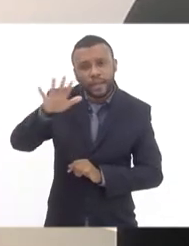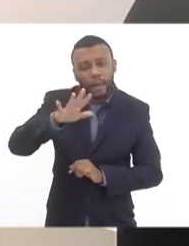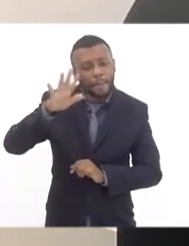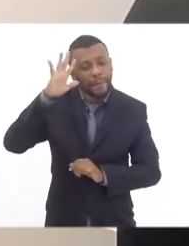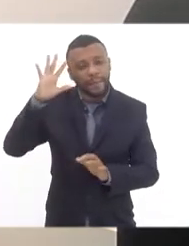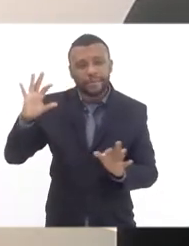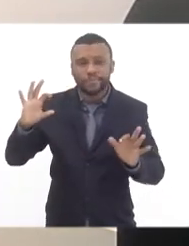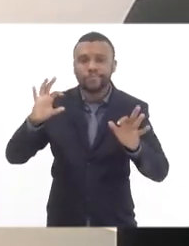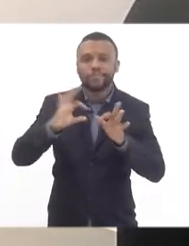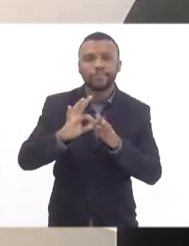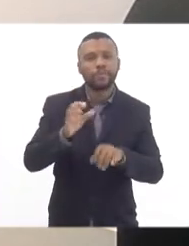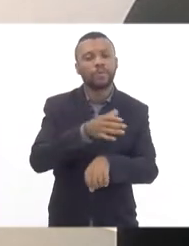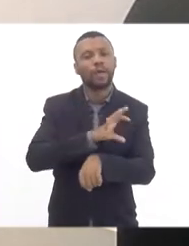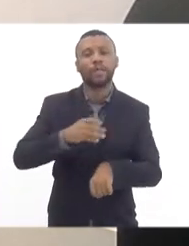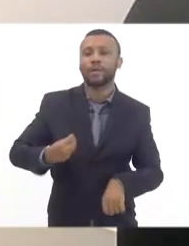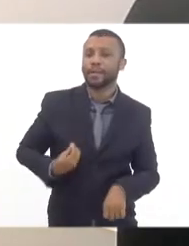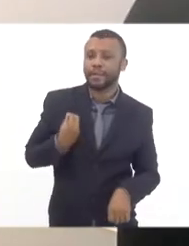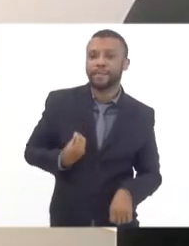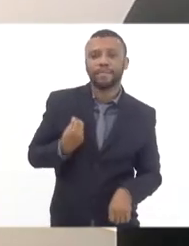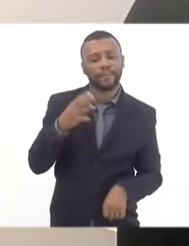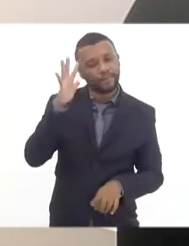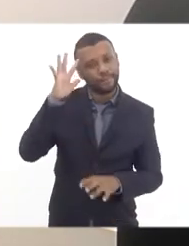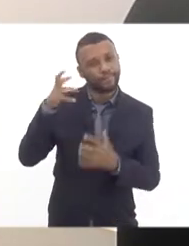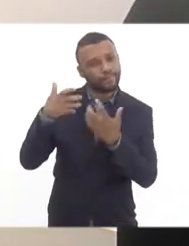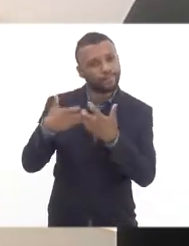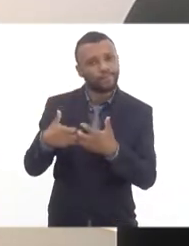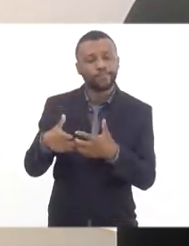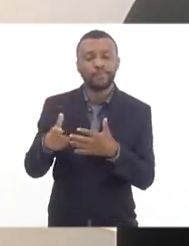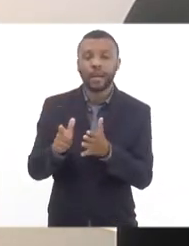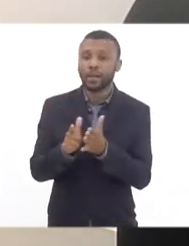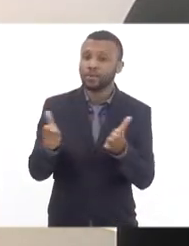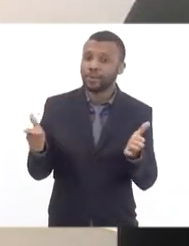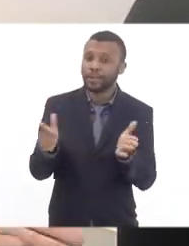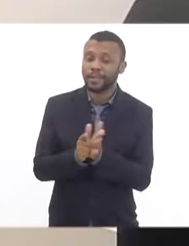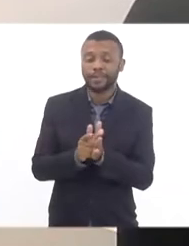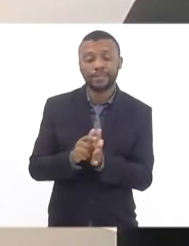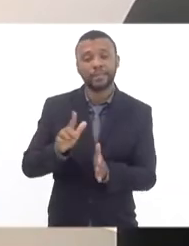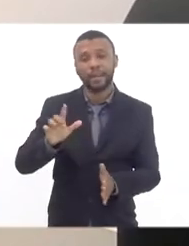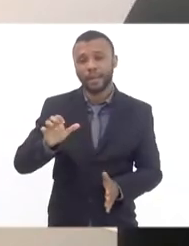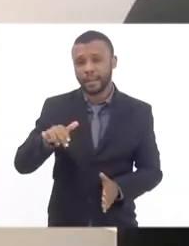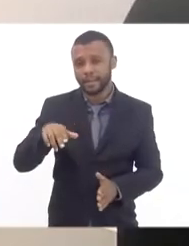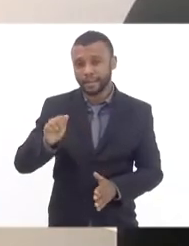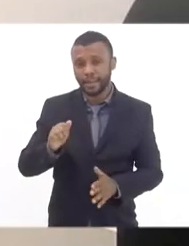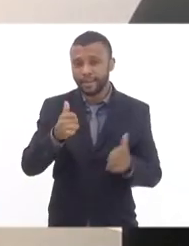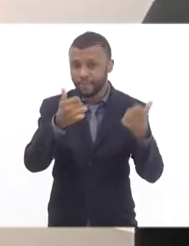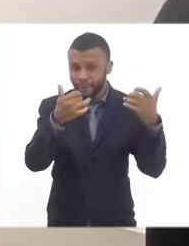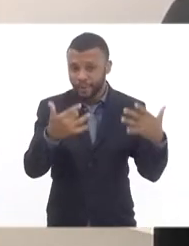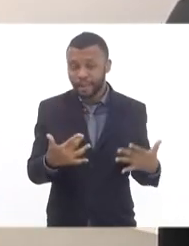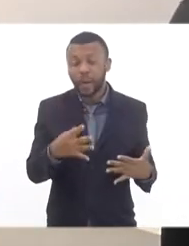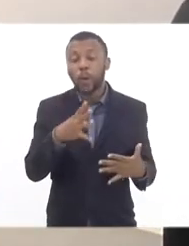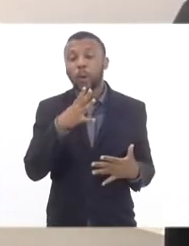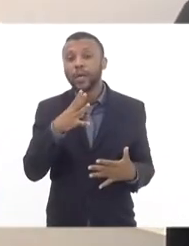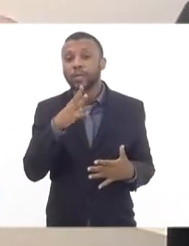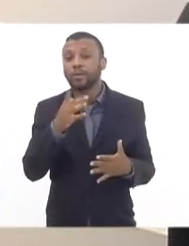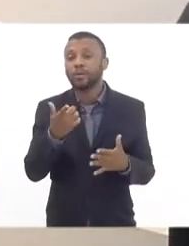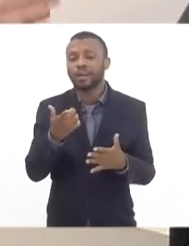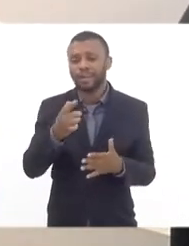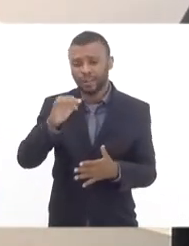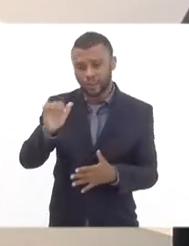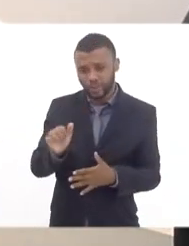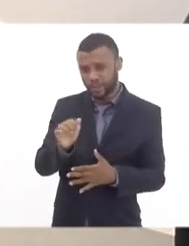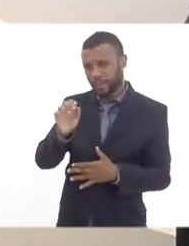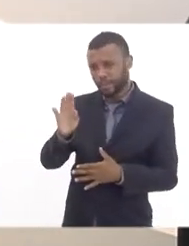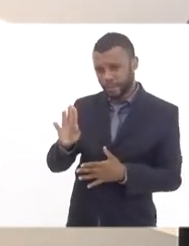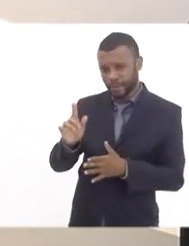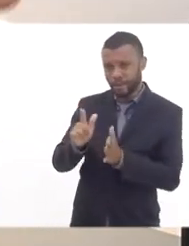nossa própria vida, é a nossa razão. A jornalista Lena Frias falava, quem não conheceu Lena do Jornal do Brasil,